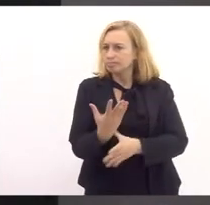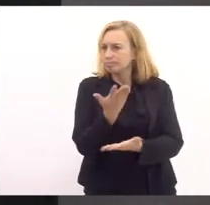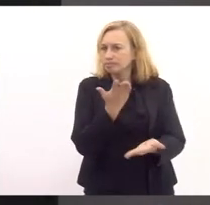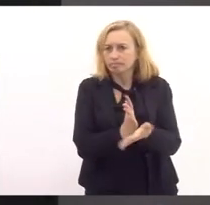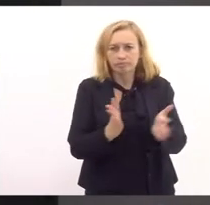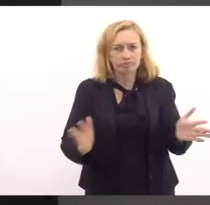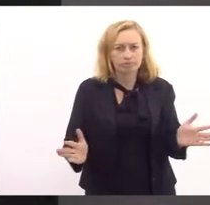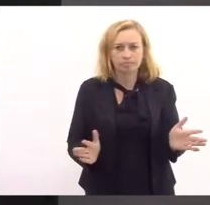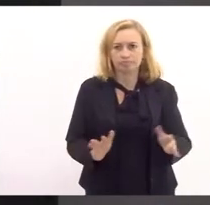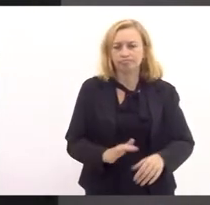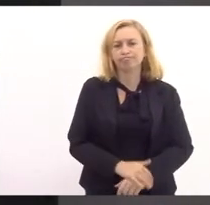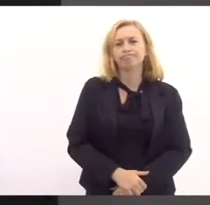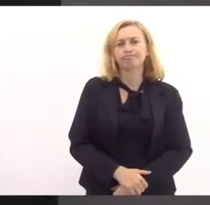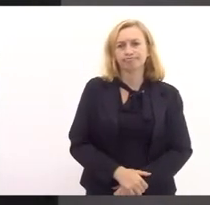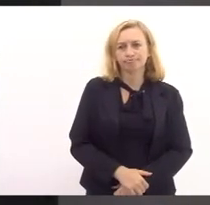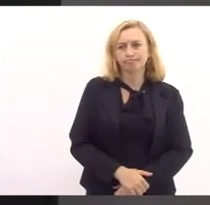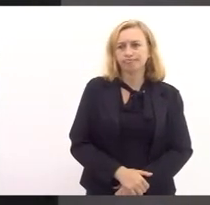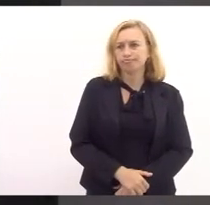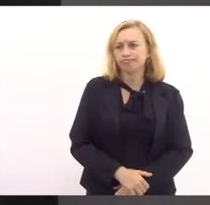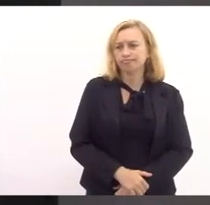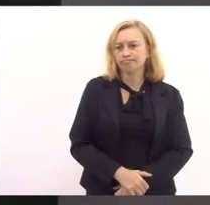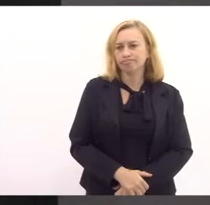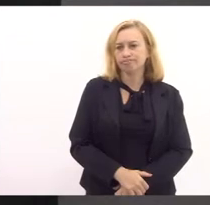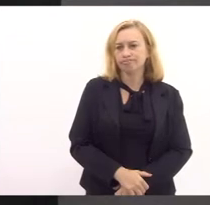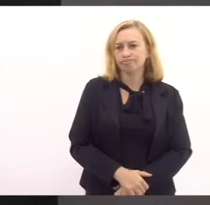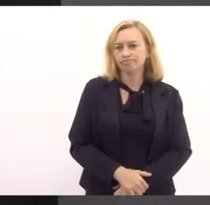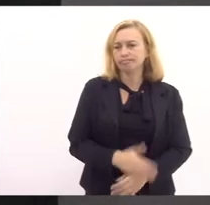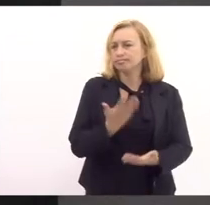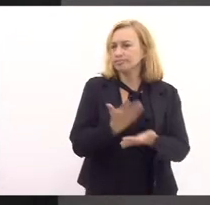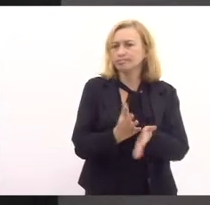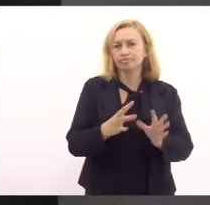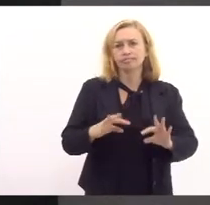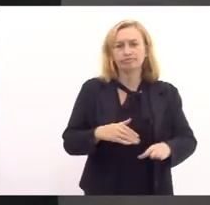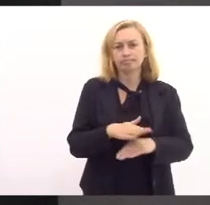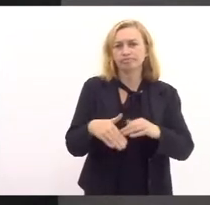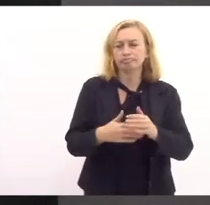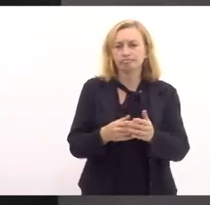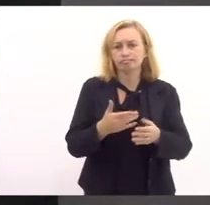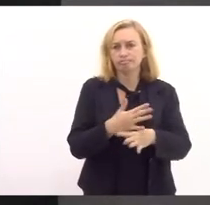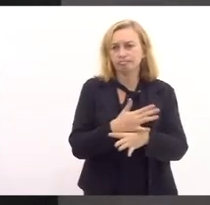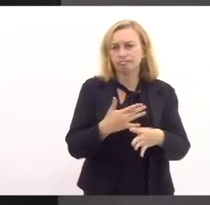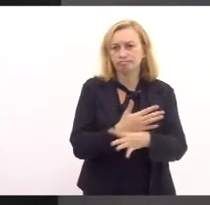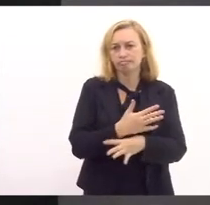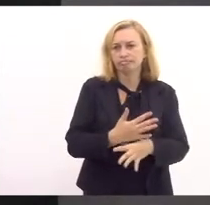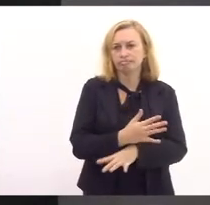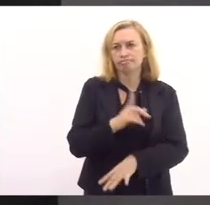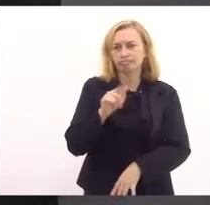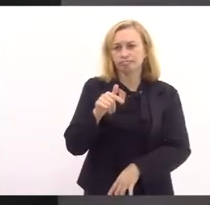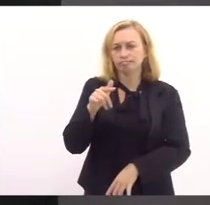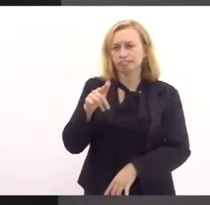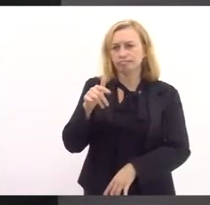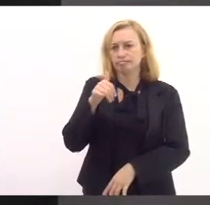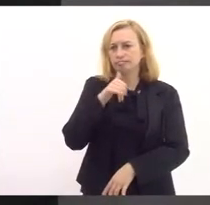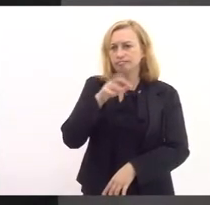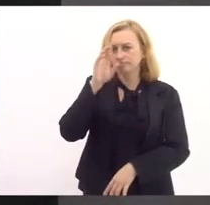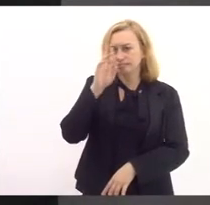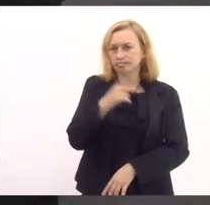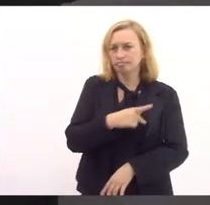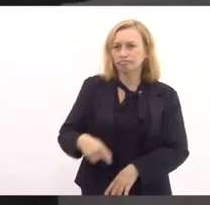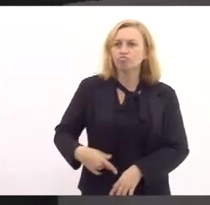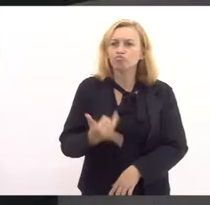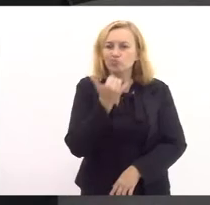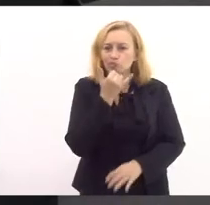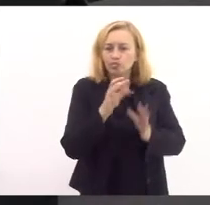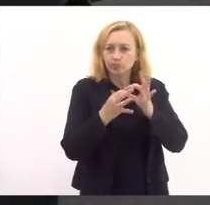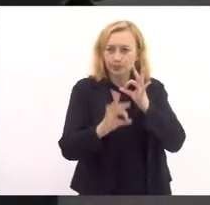de vez. A desorganiza a cidade de vez. Então, era isso, senhora presidente. Desculpe se eu me alonguei. Sem